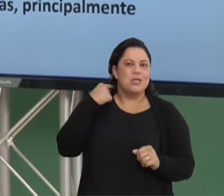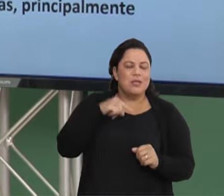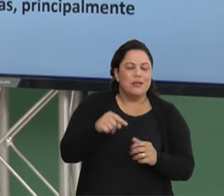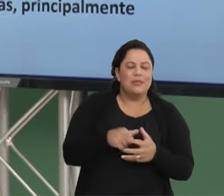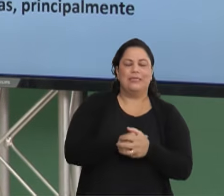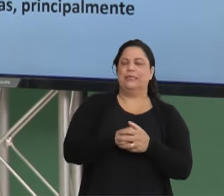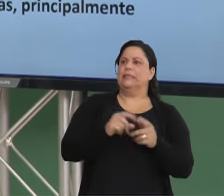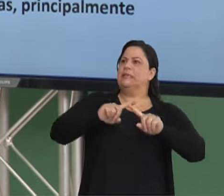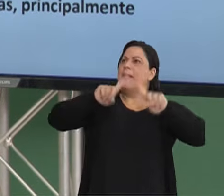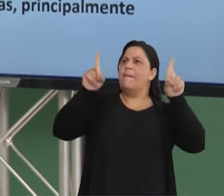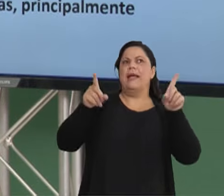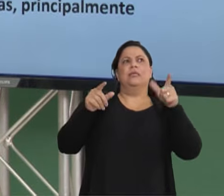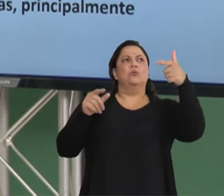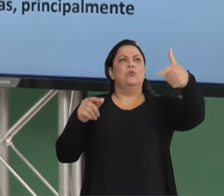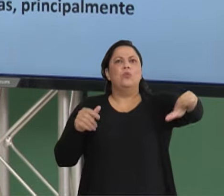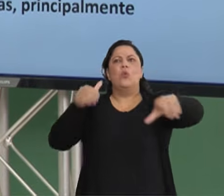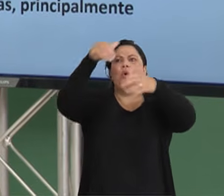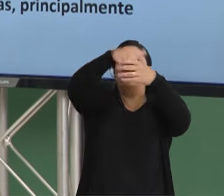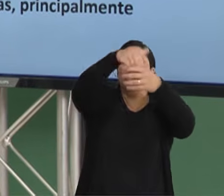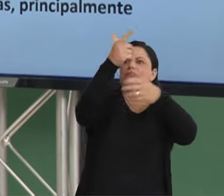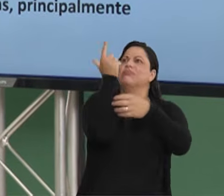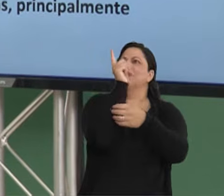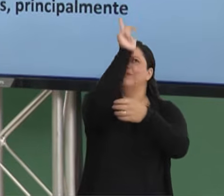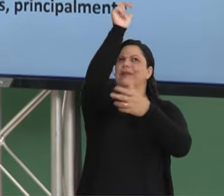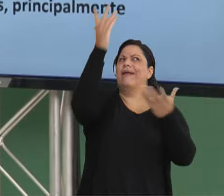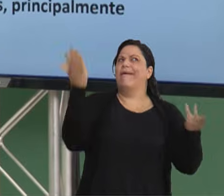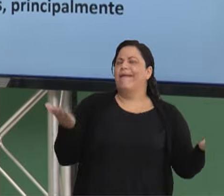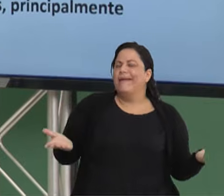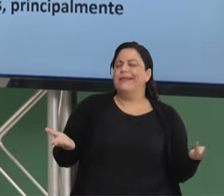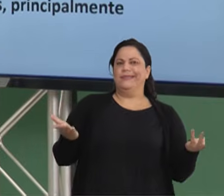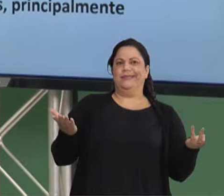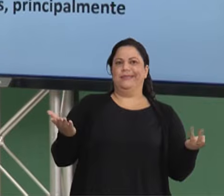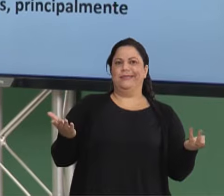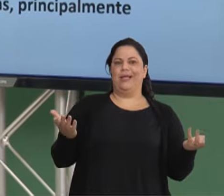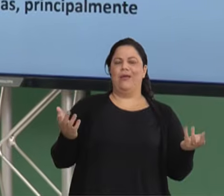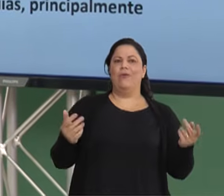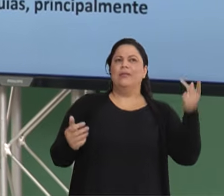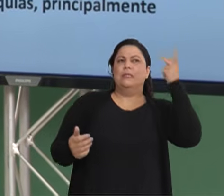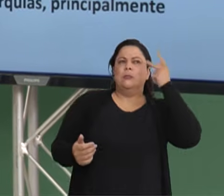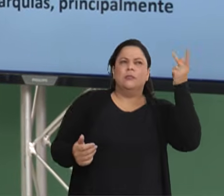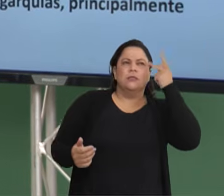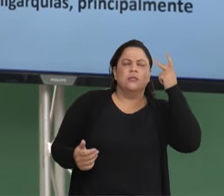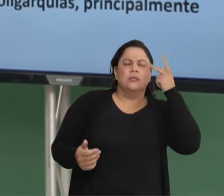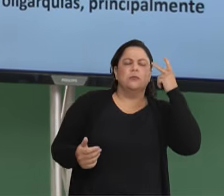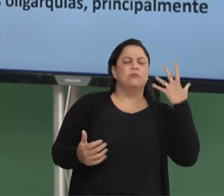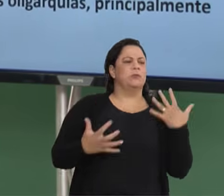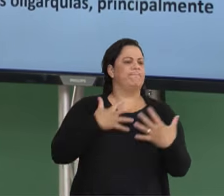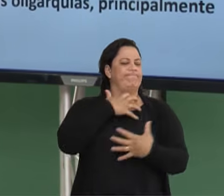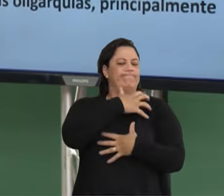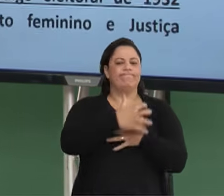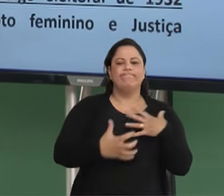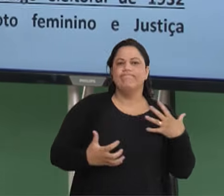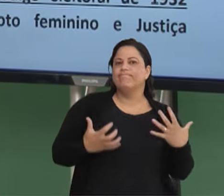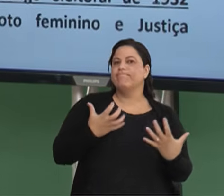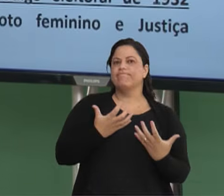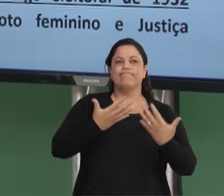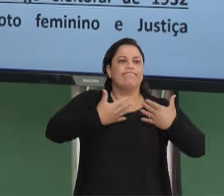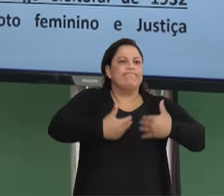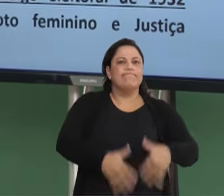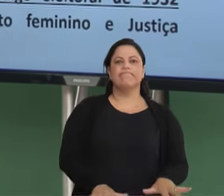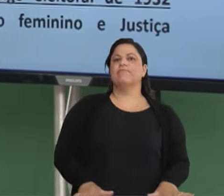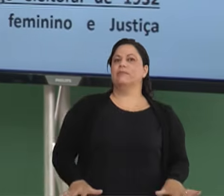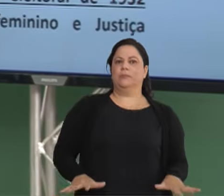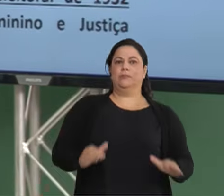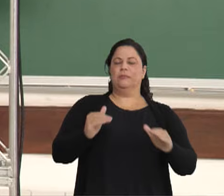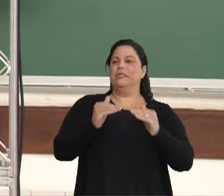vencido a eleição que o Getúlio Vargas deu o golpe em 1930. Então São Paulo está super insatisfeita com o Getúlio Vargas. E aqui,